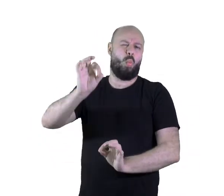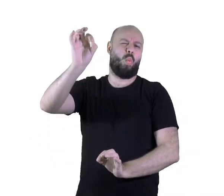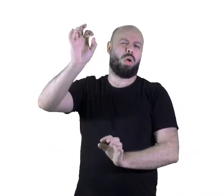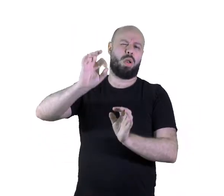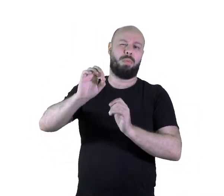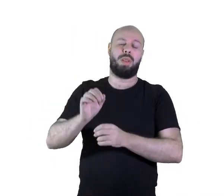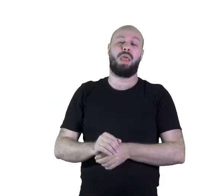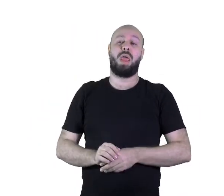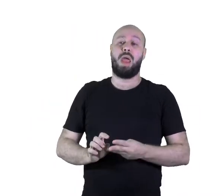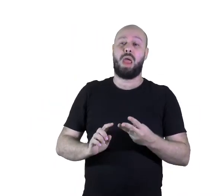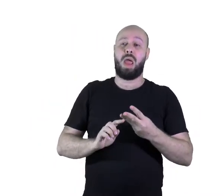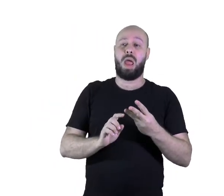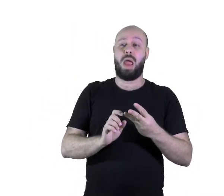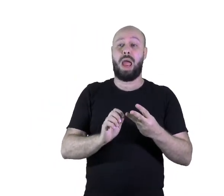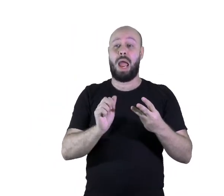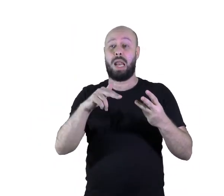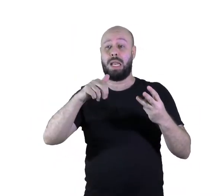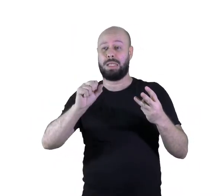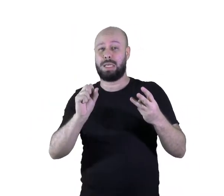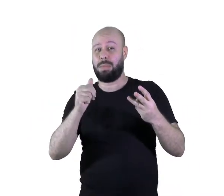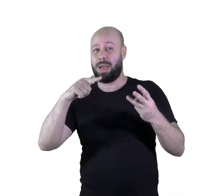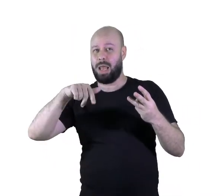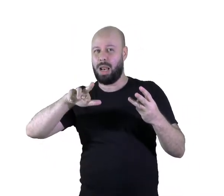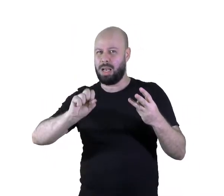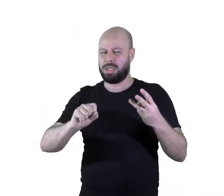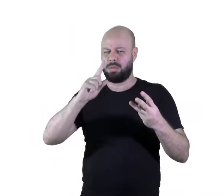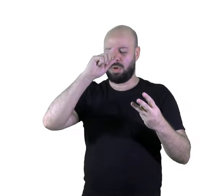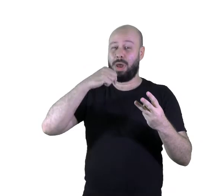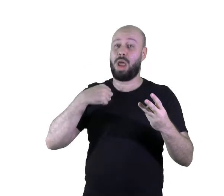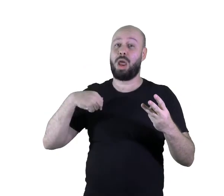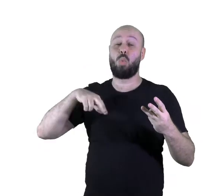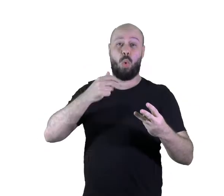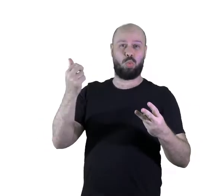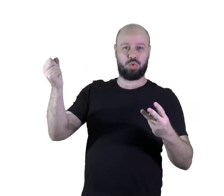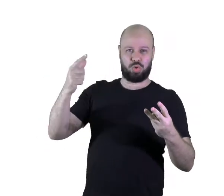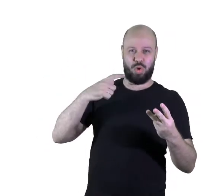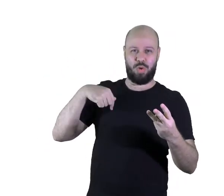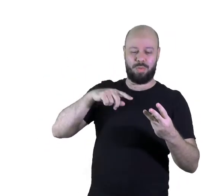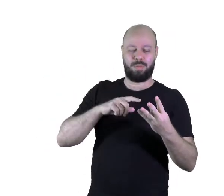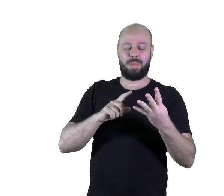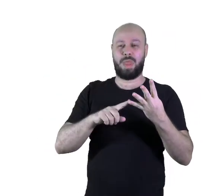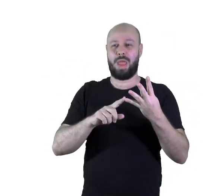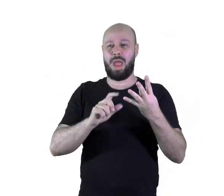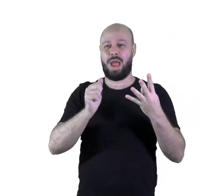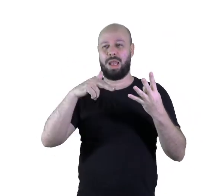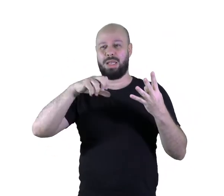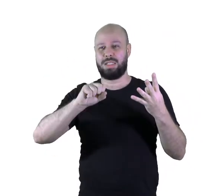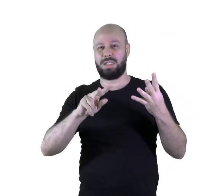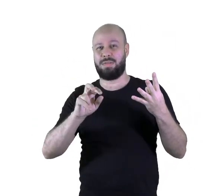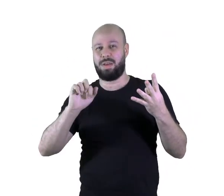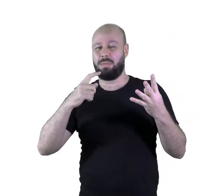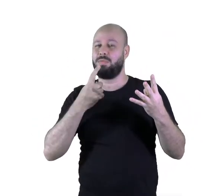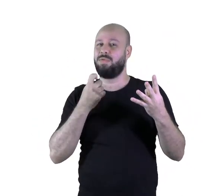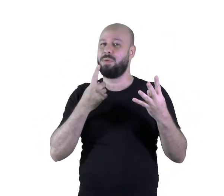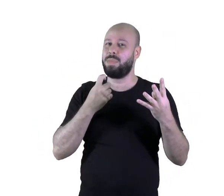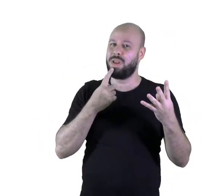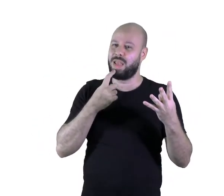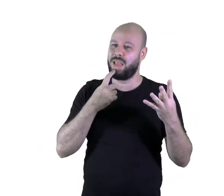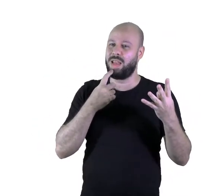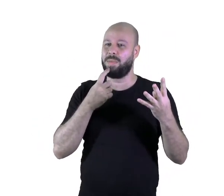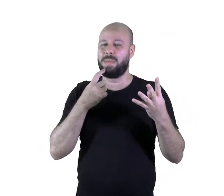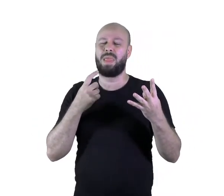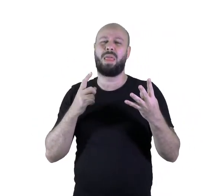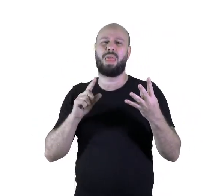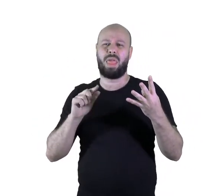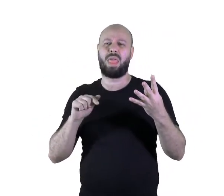anãs amarelas, que é igual ao nosso Sol, né? Temos as anãs vermelhas, que são